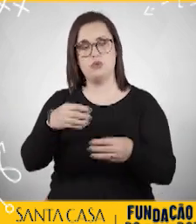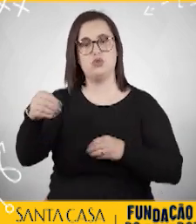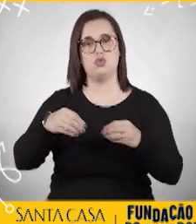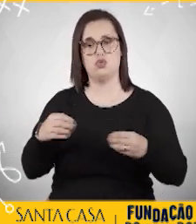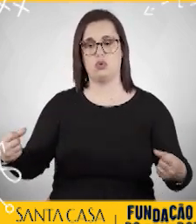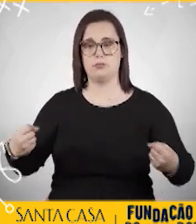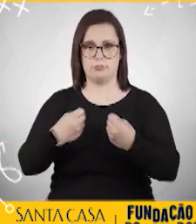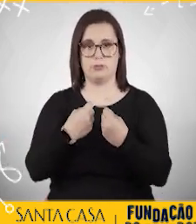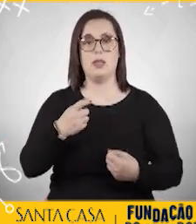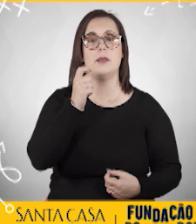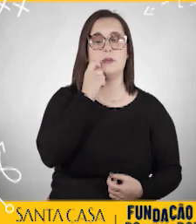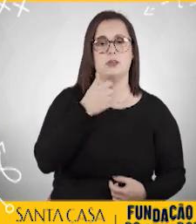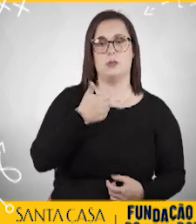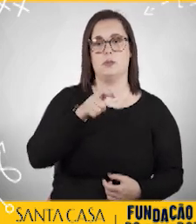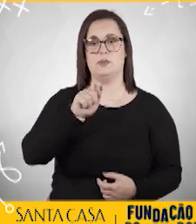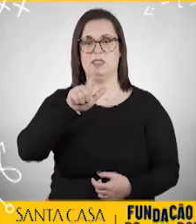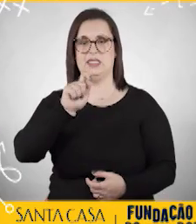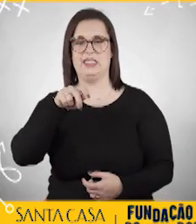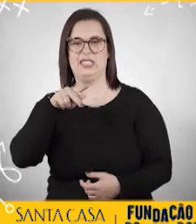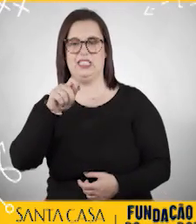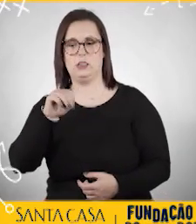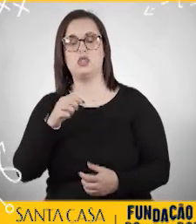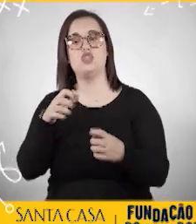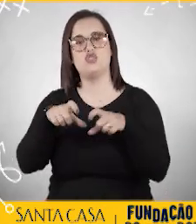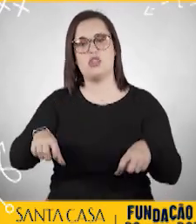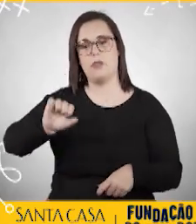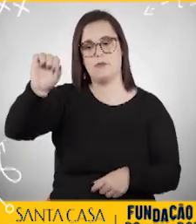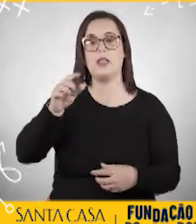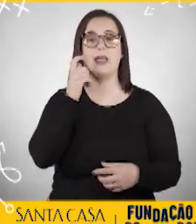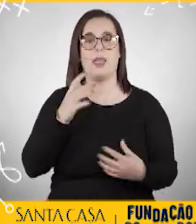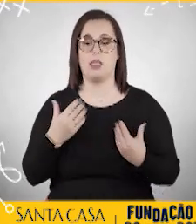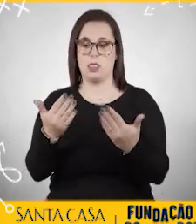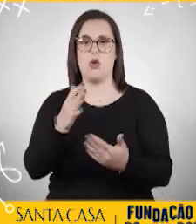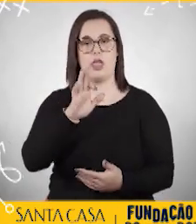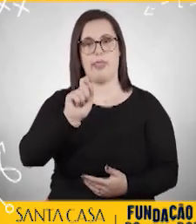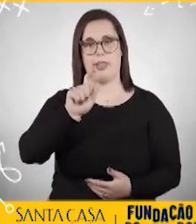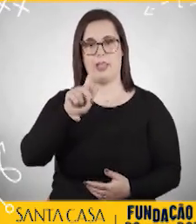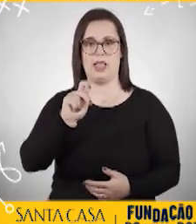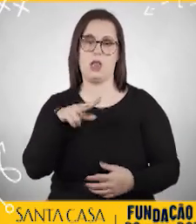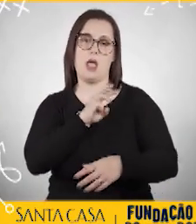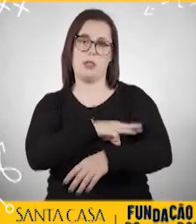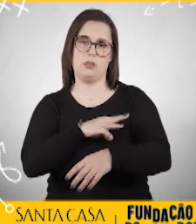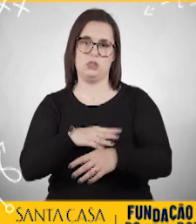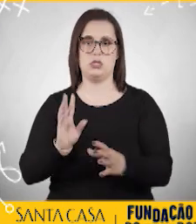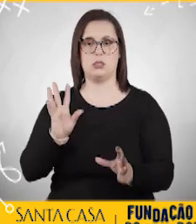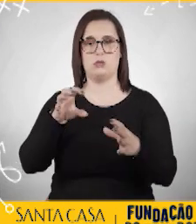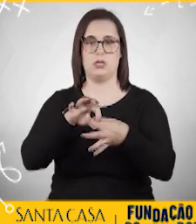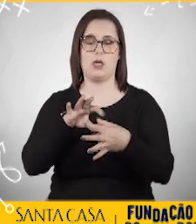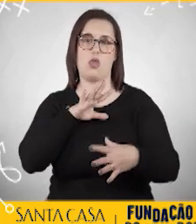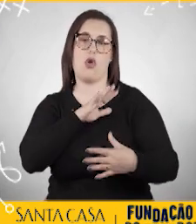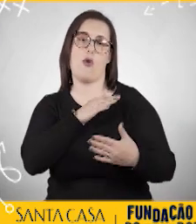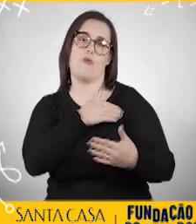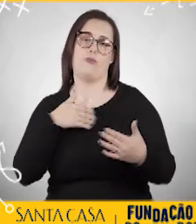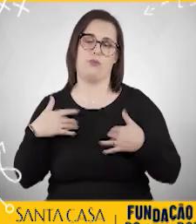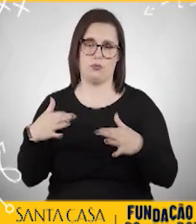jogo entre o Académico de Viseu e o Belenenses, no Estádio do Fontelo, pelas mãos de Helena Costa, membro do Conselho de Administração da Fundação do